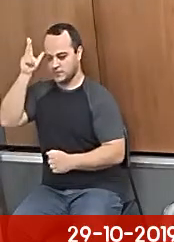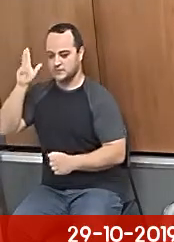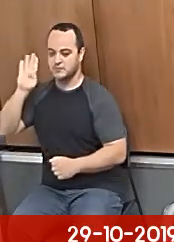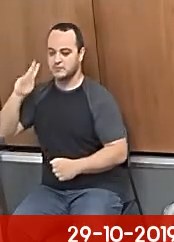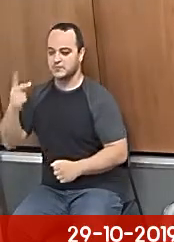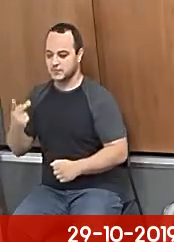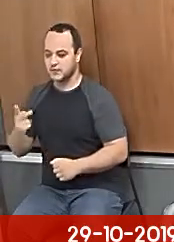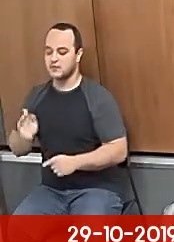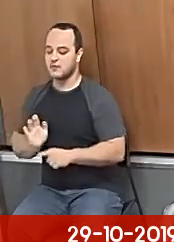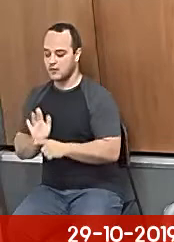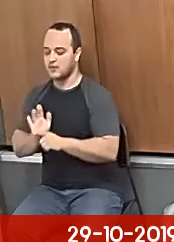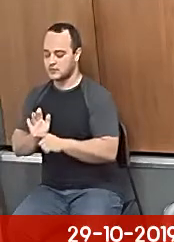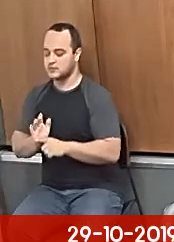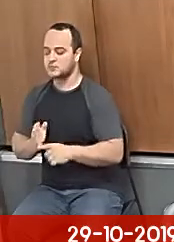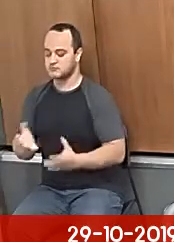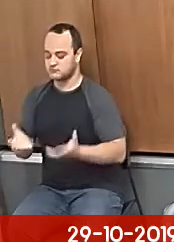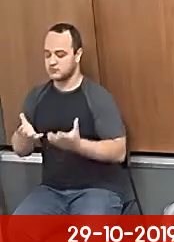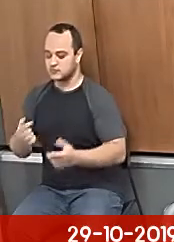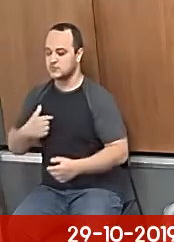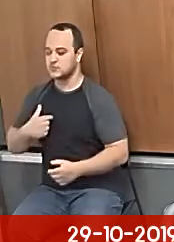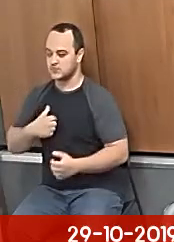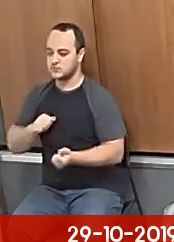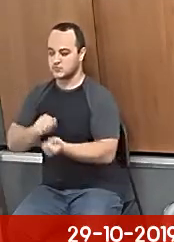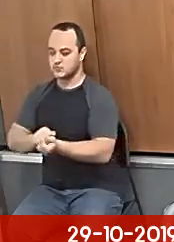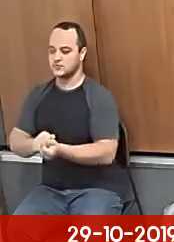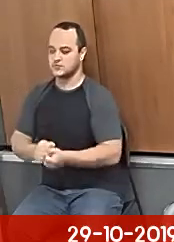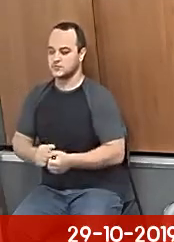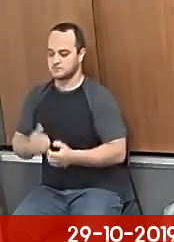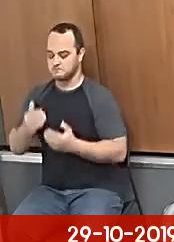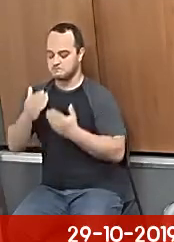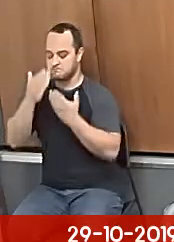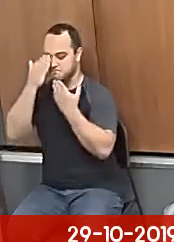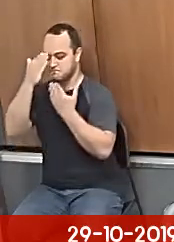apoio, ok? Tudo de bom. Ok, muito obrigado, Maninho.